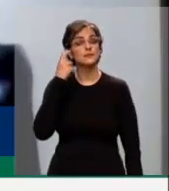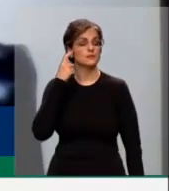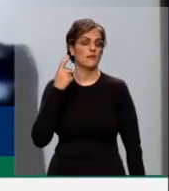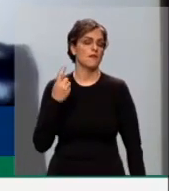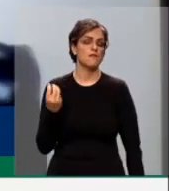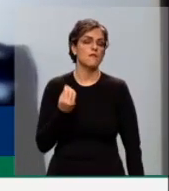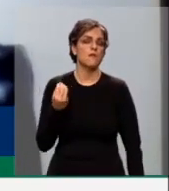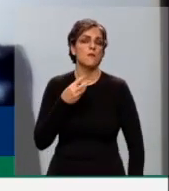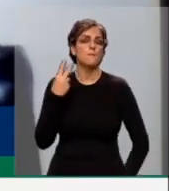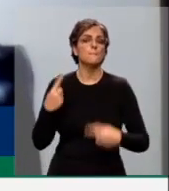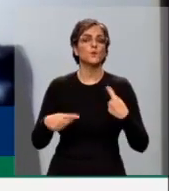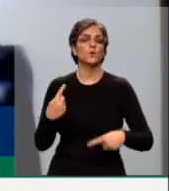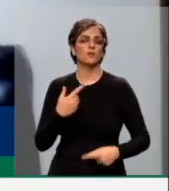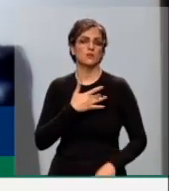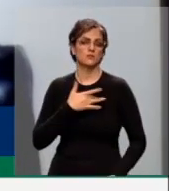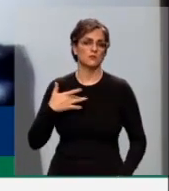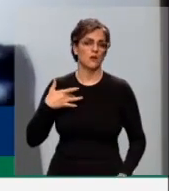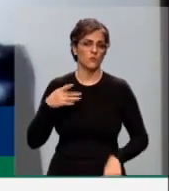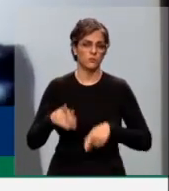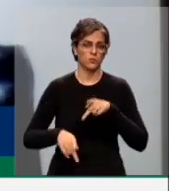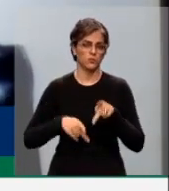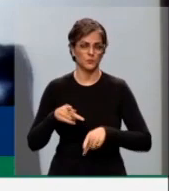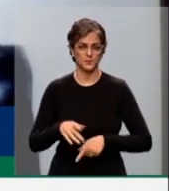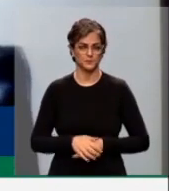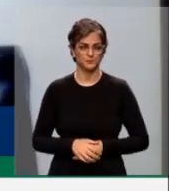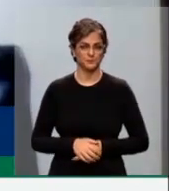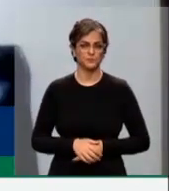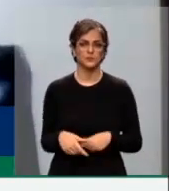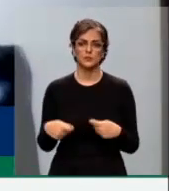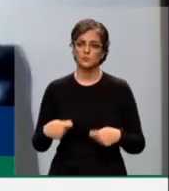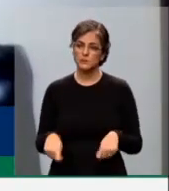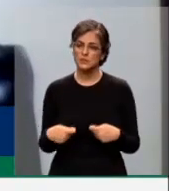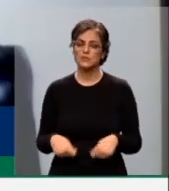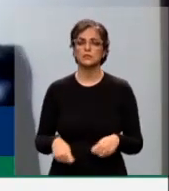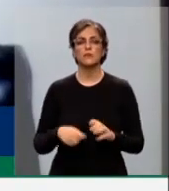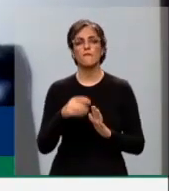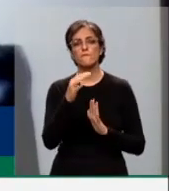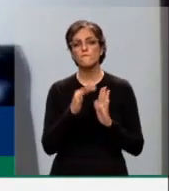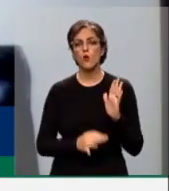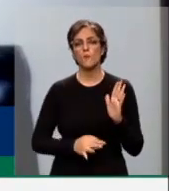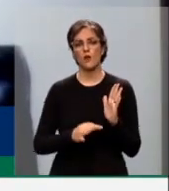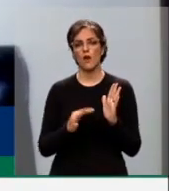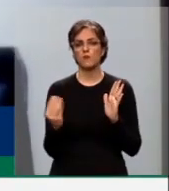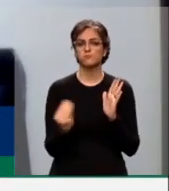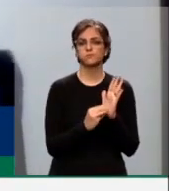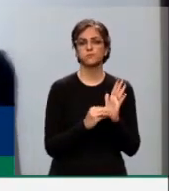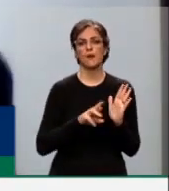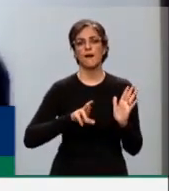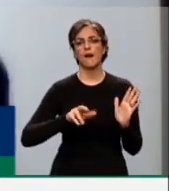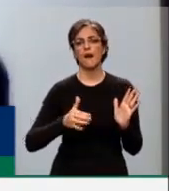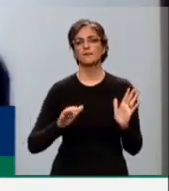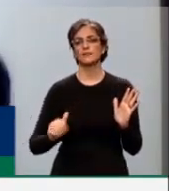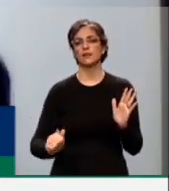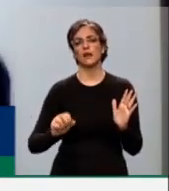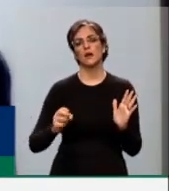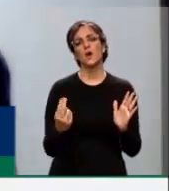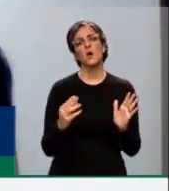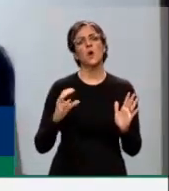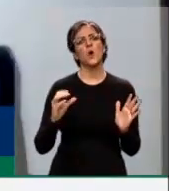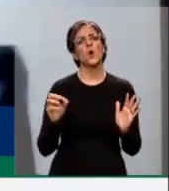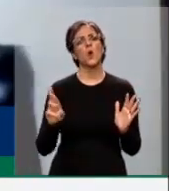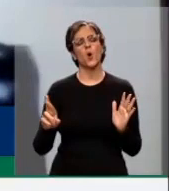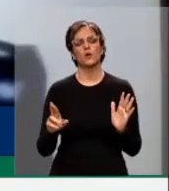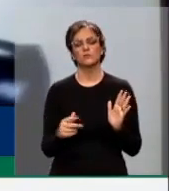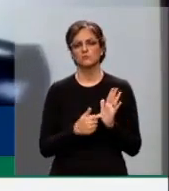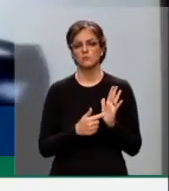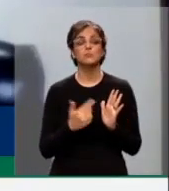de saúde, é o preenchimento do quesito raça-cor nos formulários de saúde. Ele já vinha sendo implementado em vários formulários,